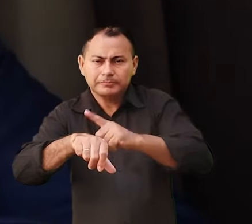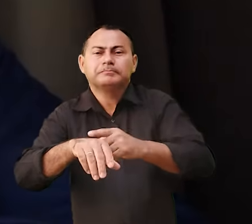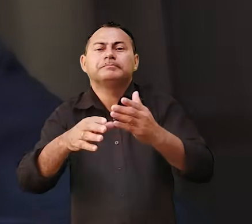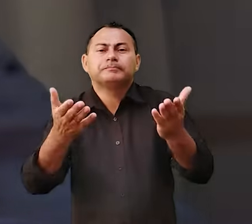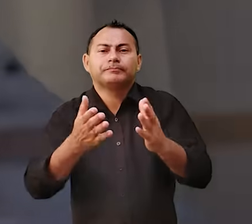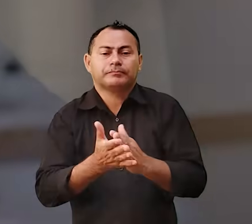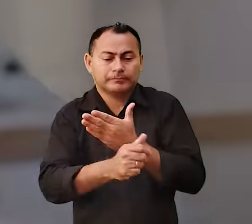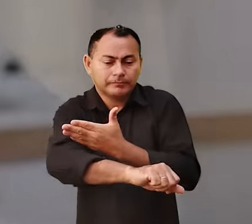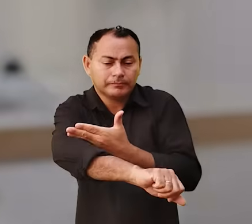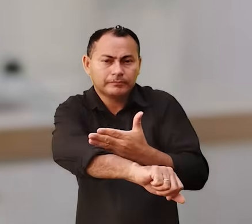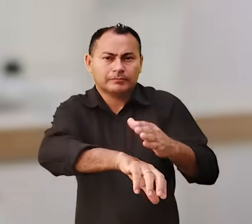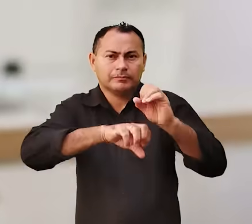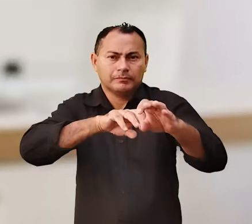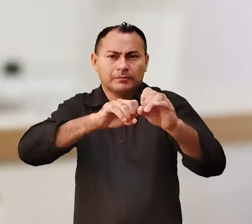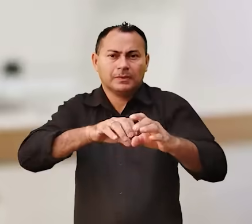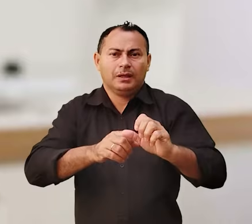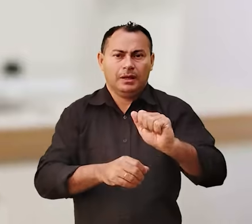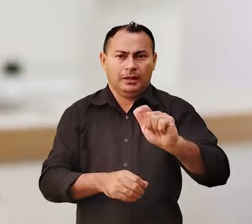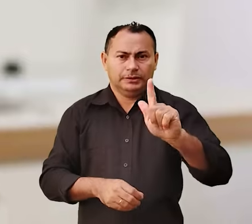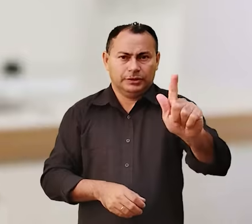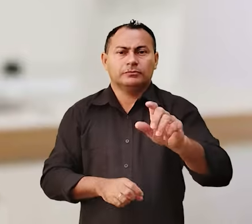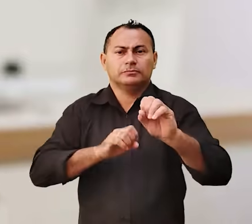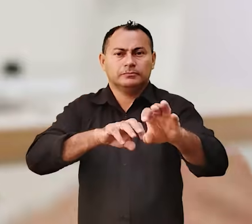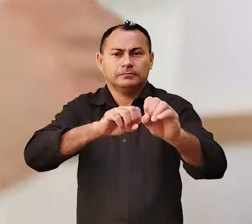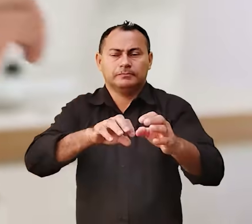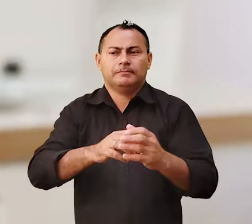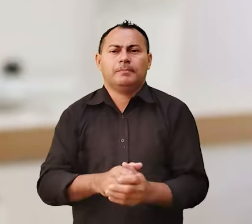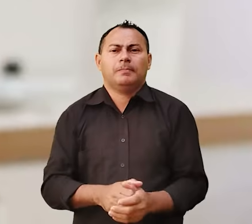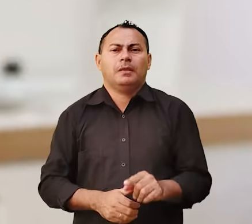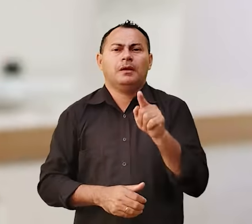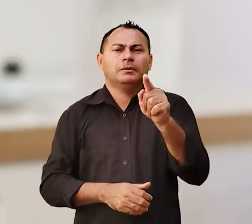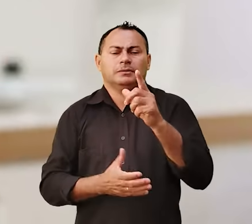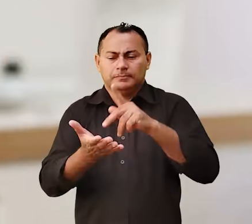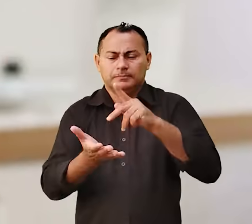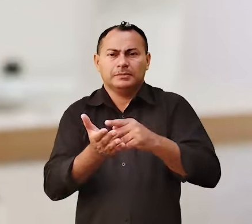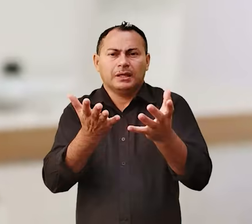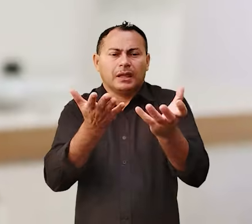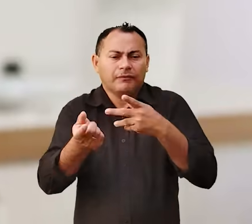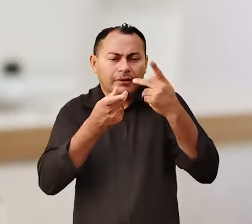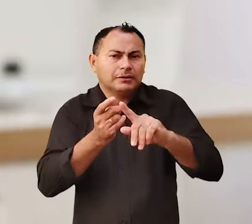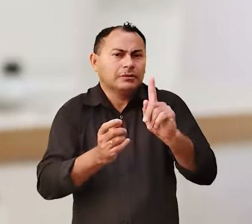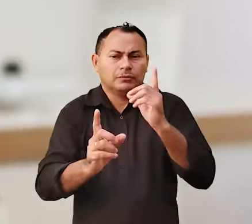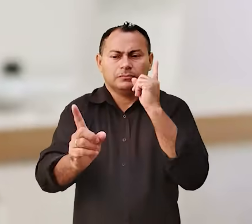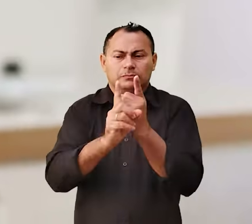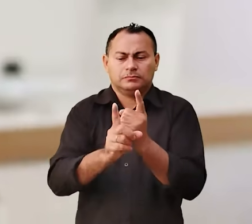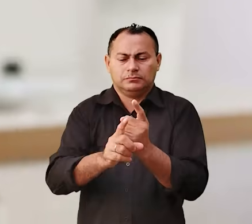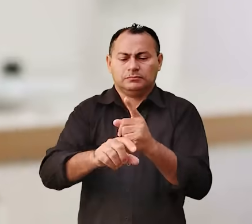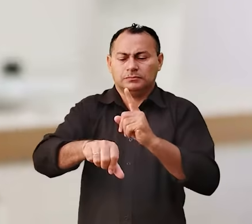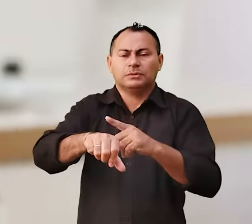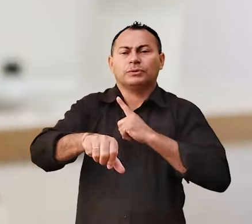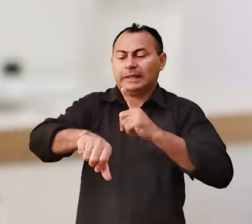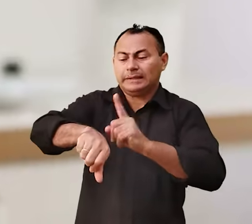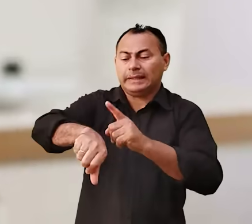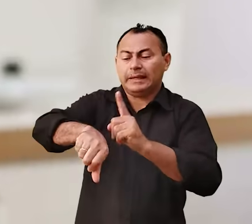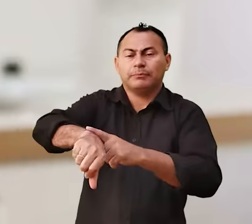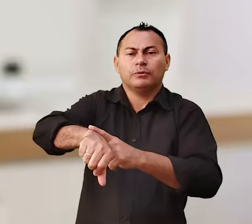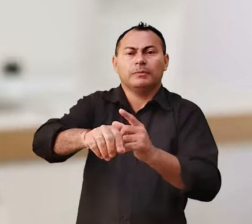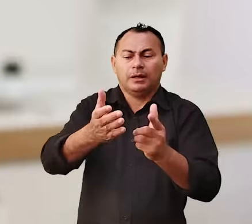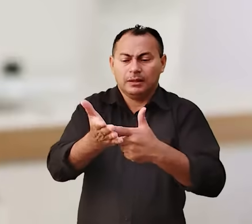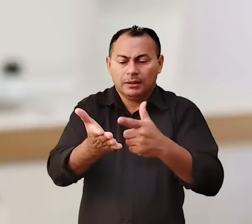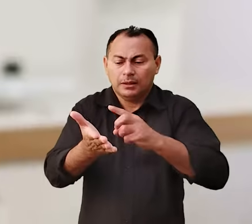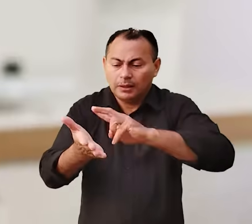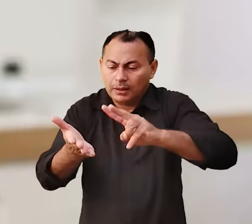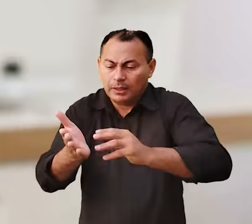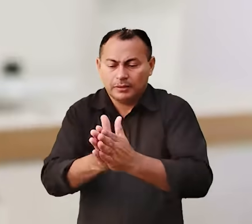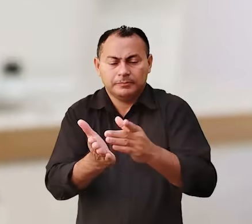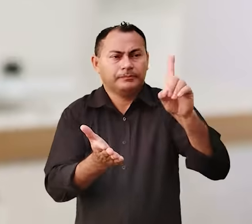tem? Ele costumava ensinar o que Ageu também ensinou. O que você realmente quer dizer quando não encontra tempo para ler a Bíblia é que você